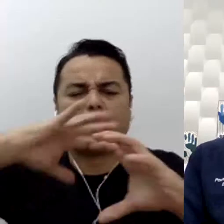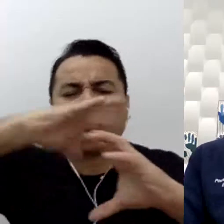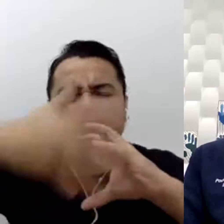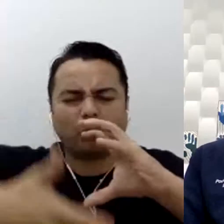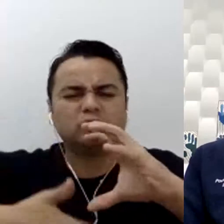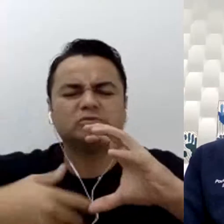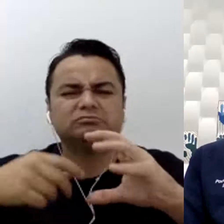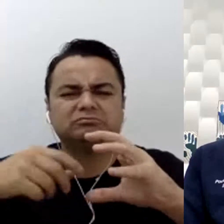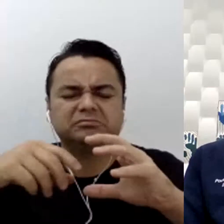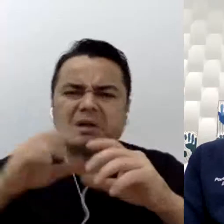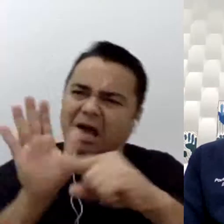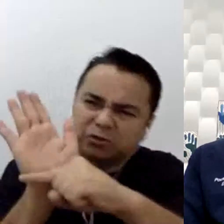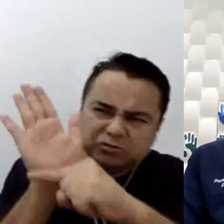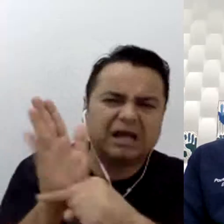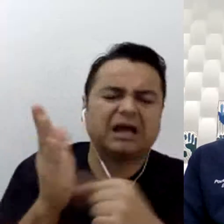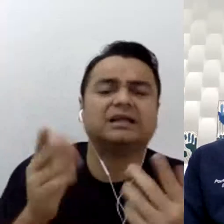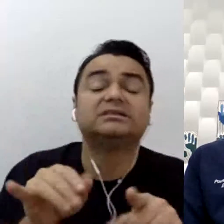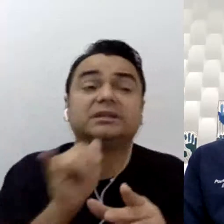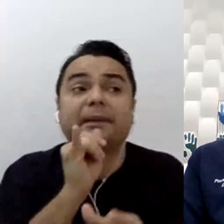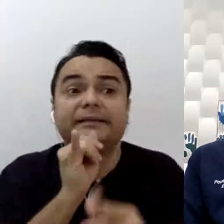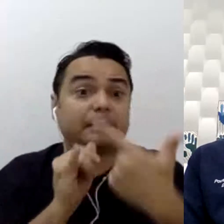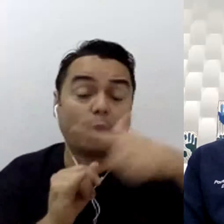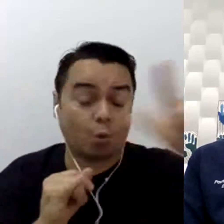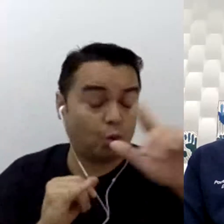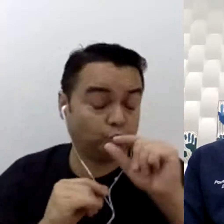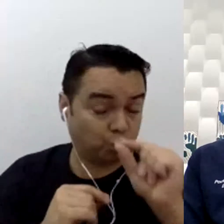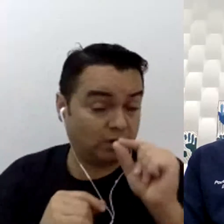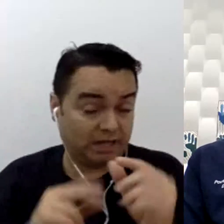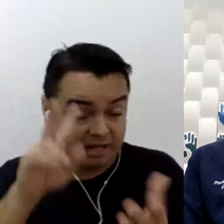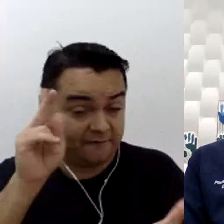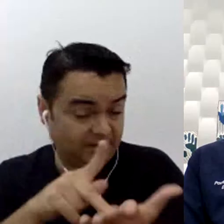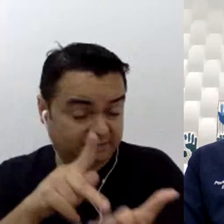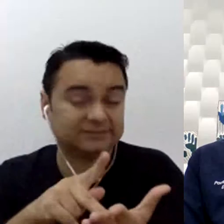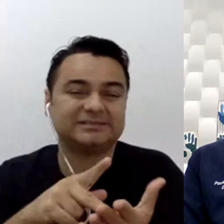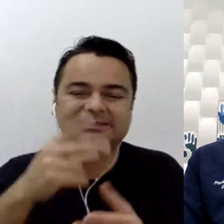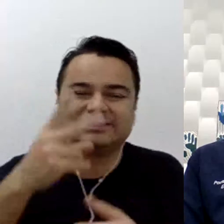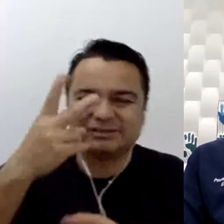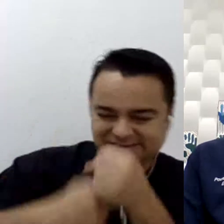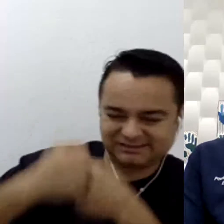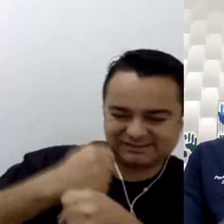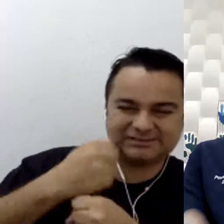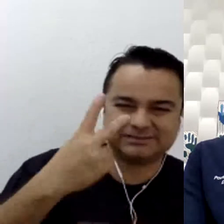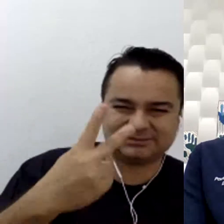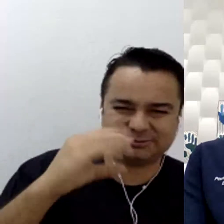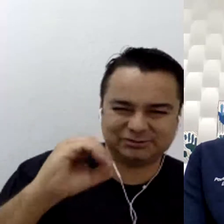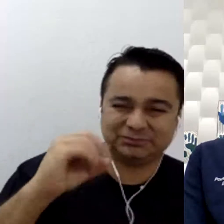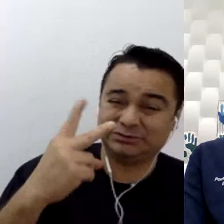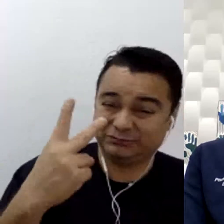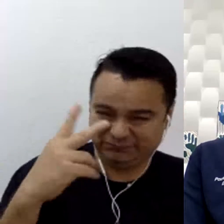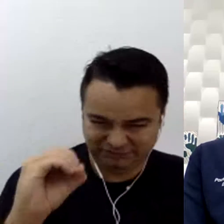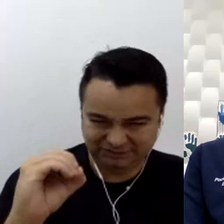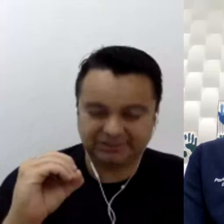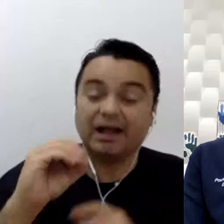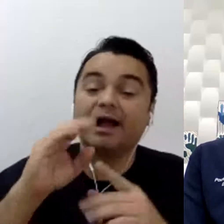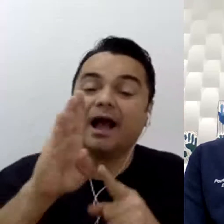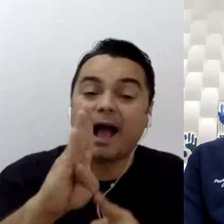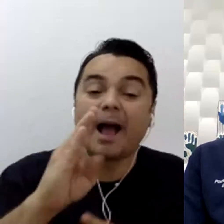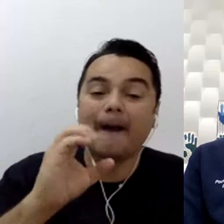posso trazer para vocês, a Bosch foi a empresa em 2020 que desenvolveu